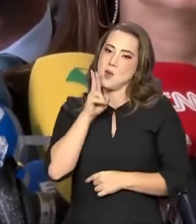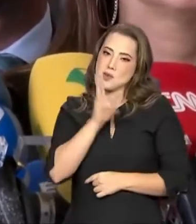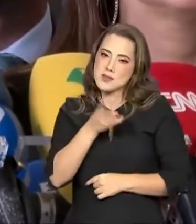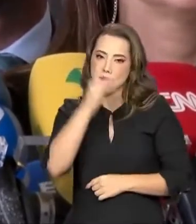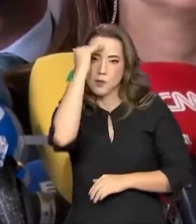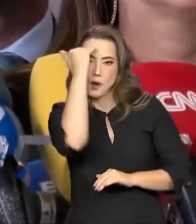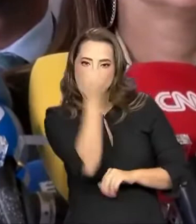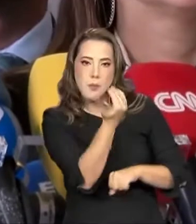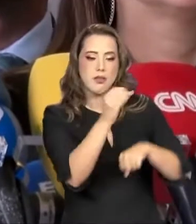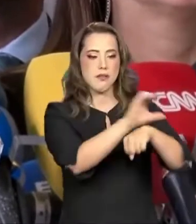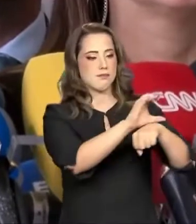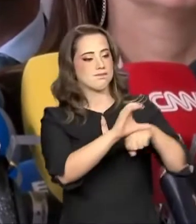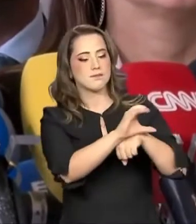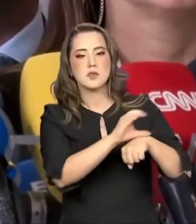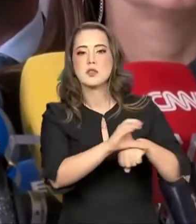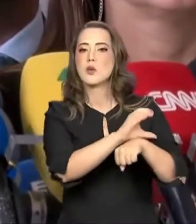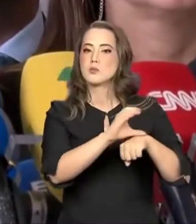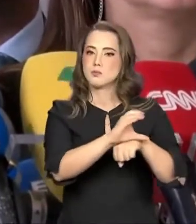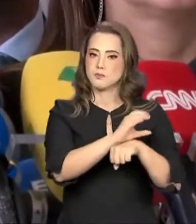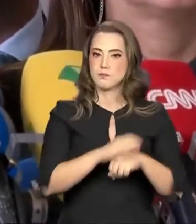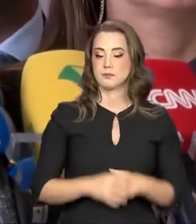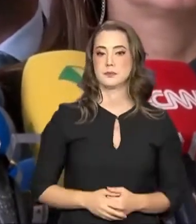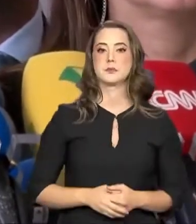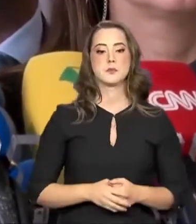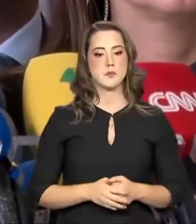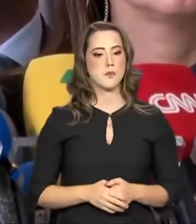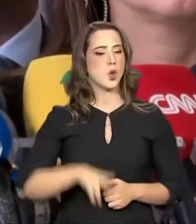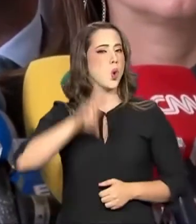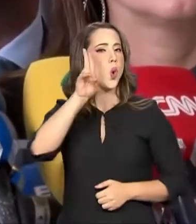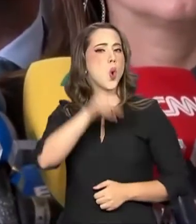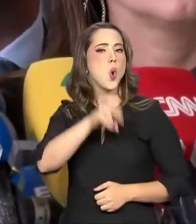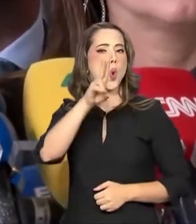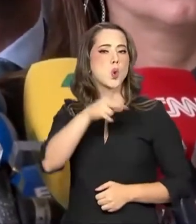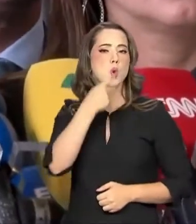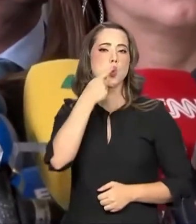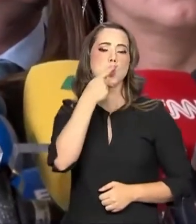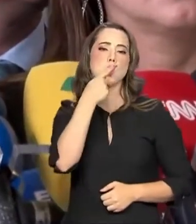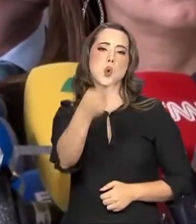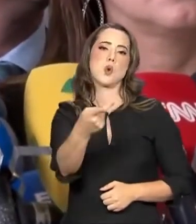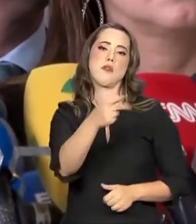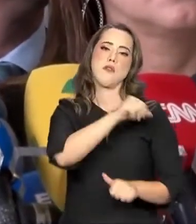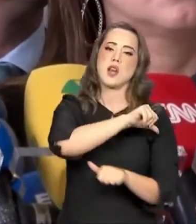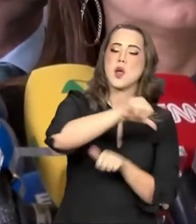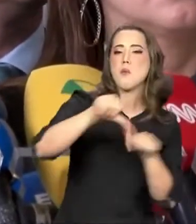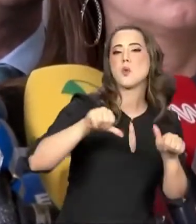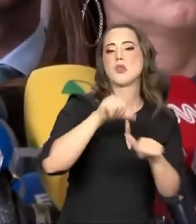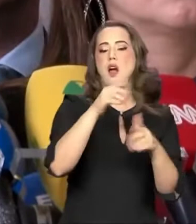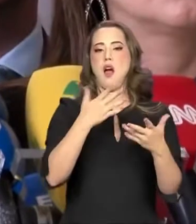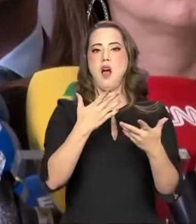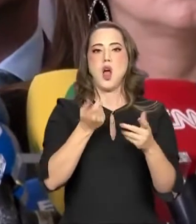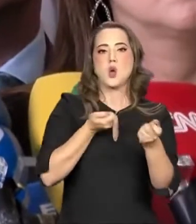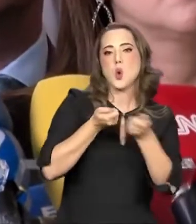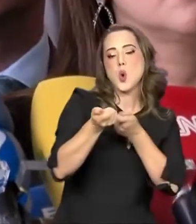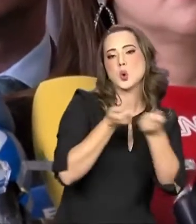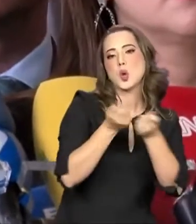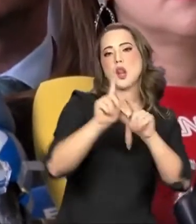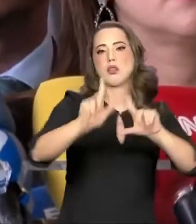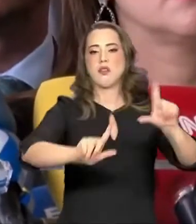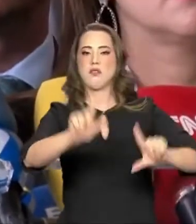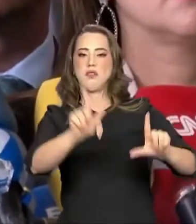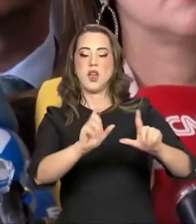das quatro linhas da Constituição. Nunca falei em controlar ou censurar a mídia e as redes